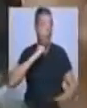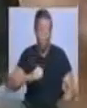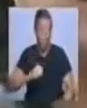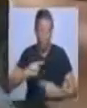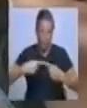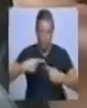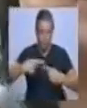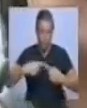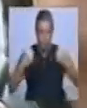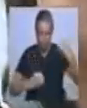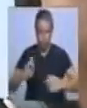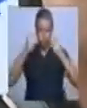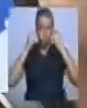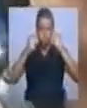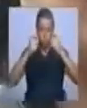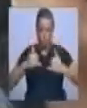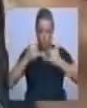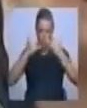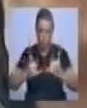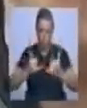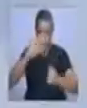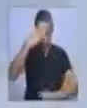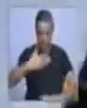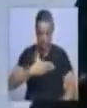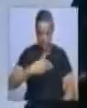período de contestação marcado. É já na próxima semana, a